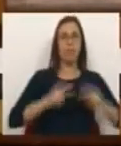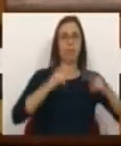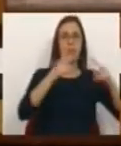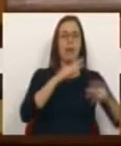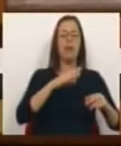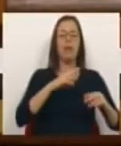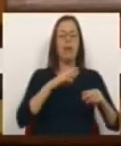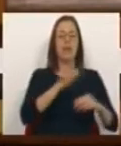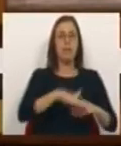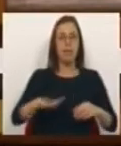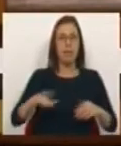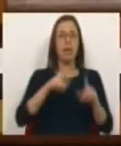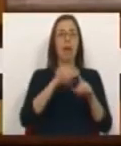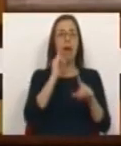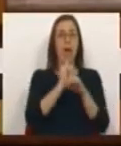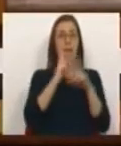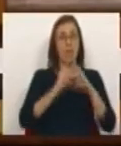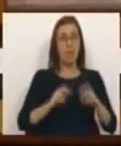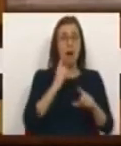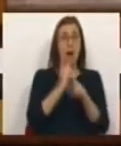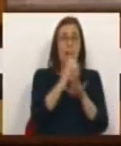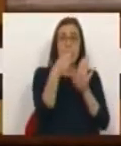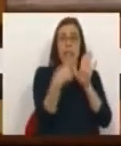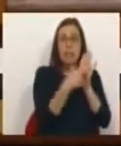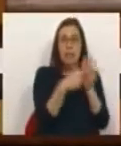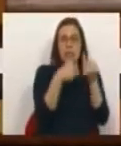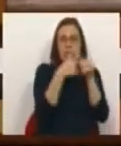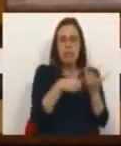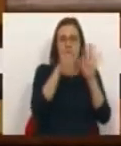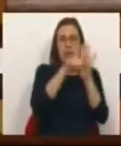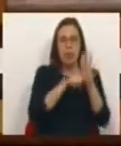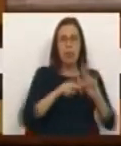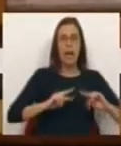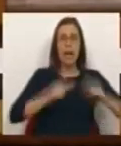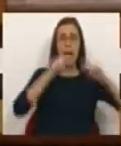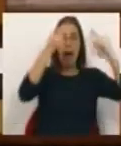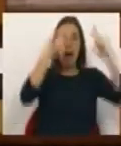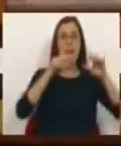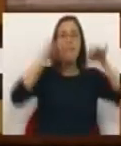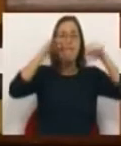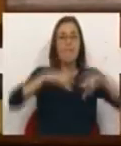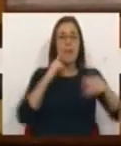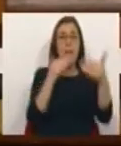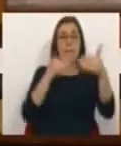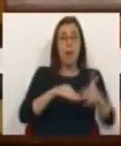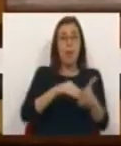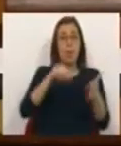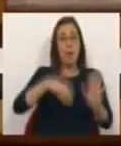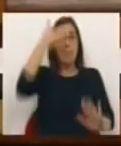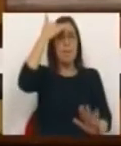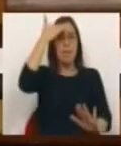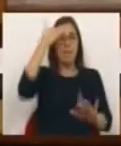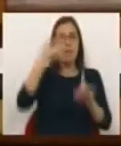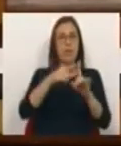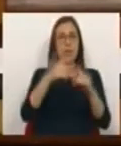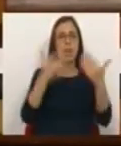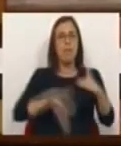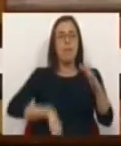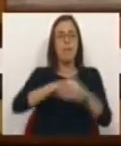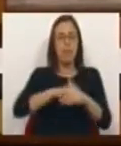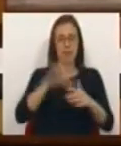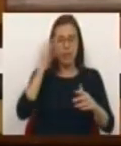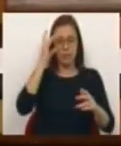investigação científica, na respectiva categoria, nos termos do Estatuto da Carreira, no final dos prazos contratuais previstos como limite